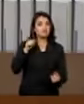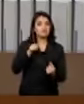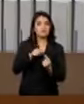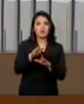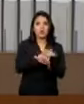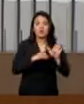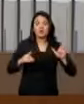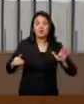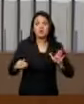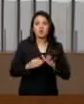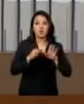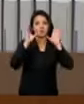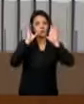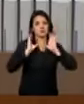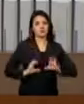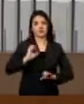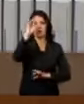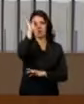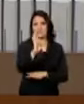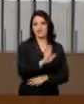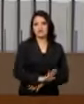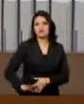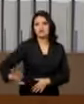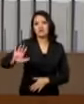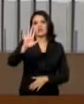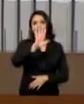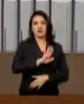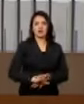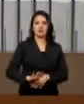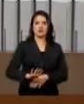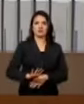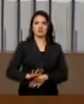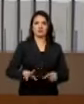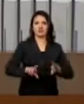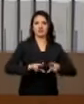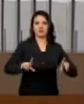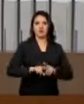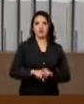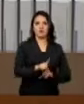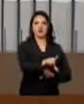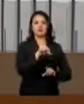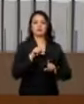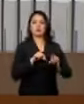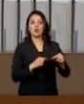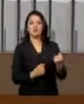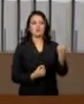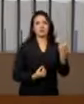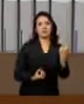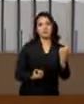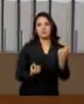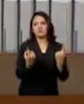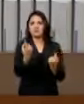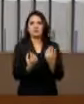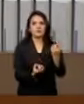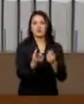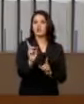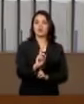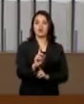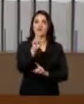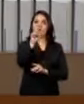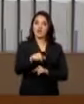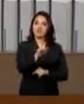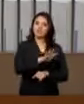à sua eventual aplicação, sem distinção, em um ou outro sentido. Esta é